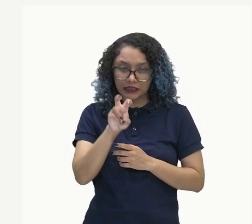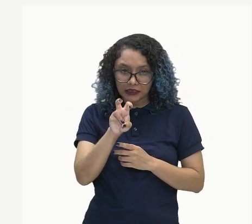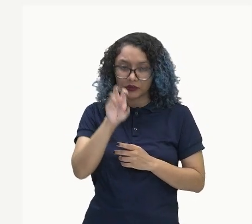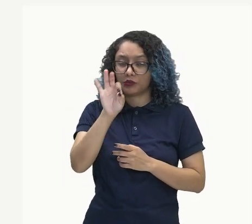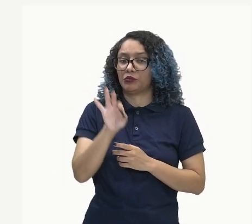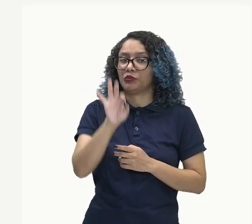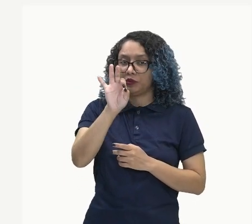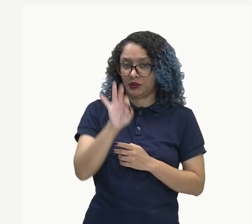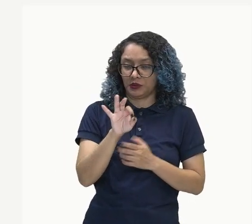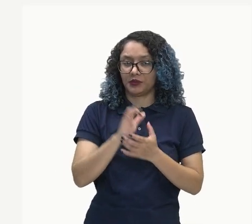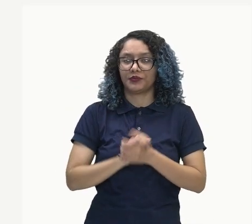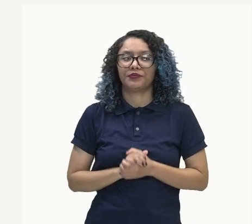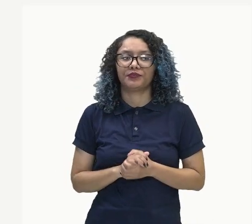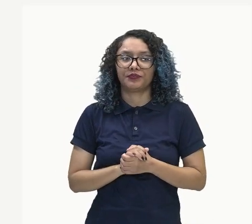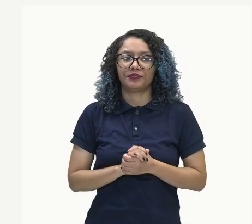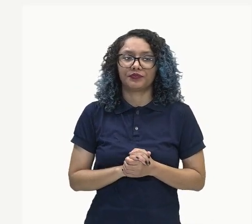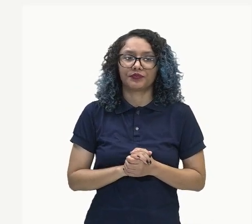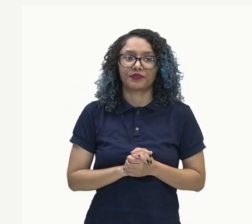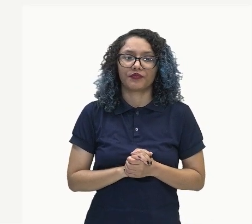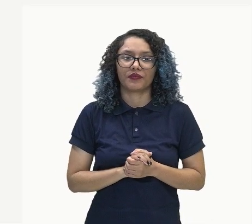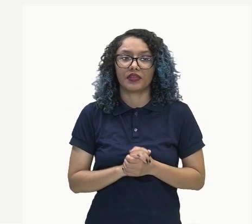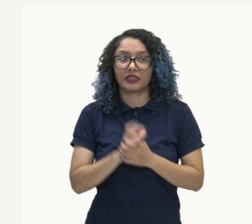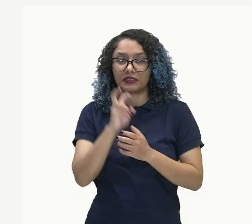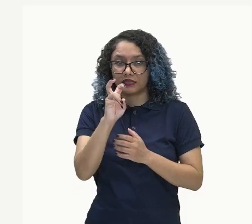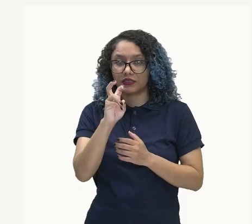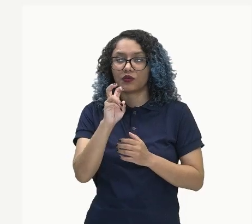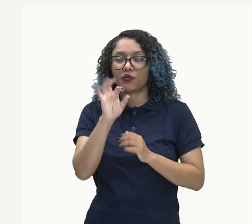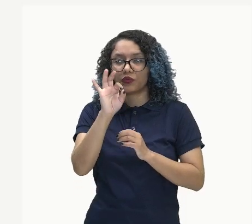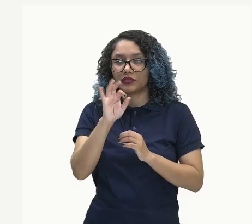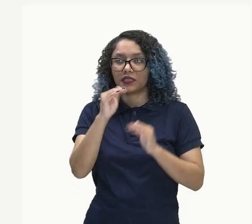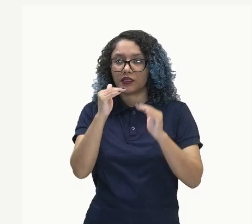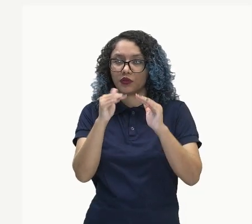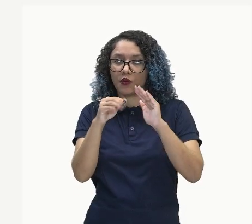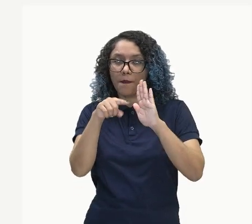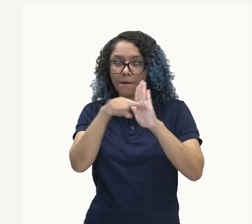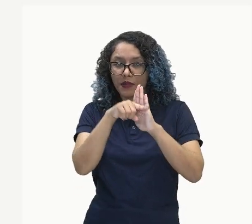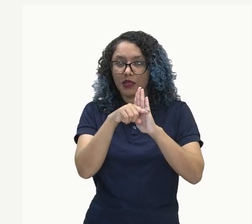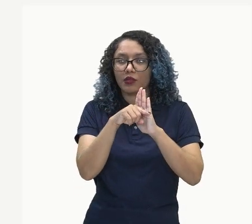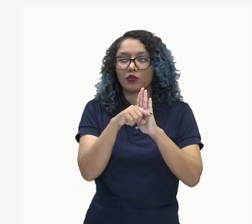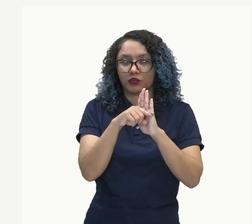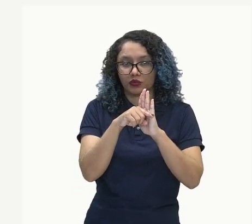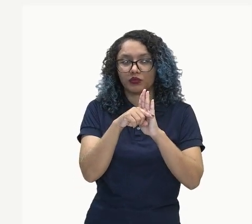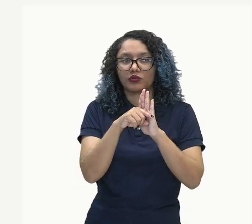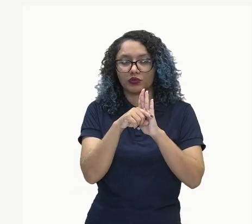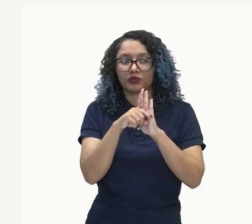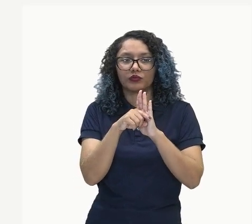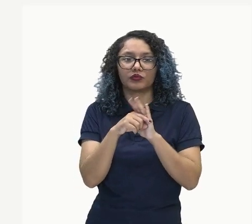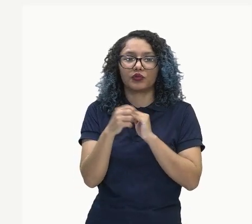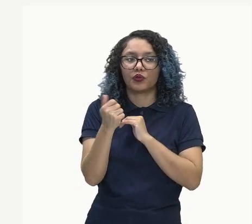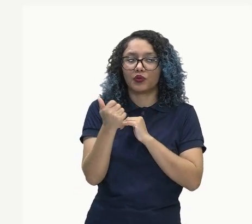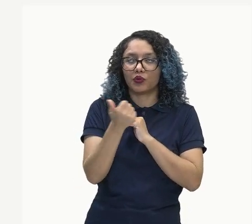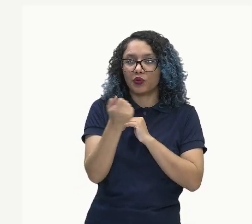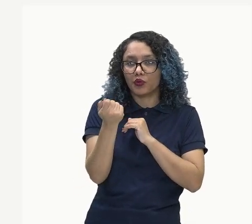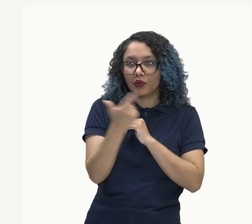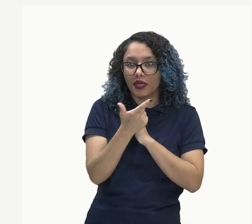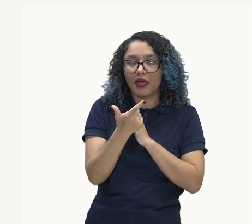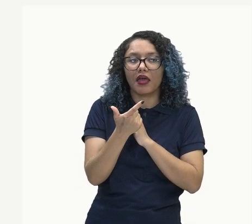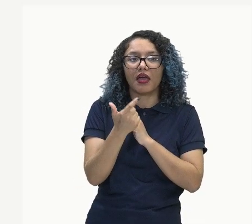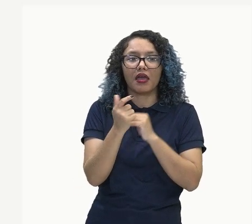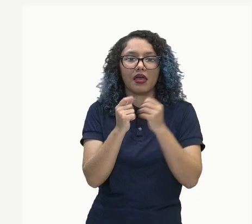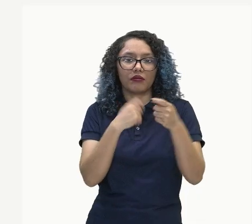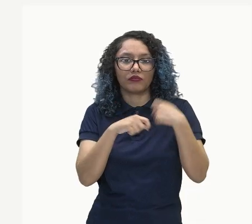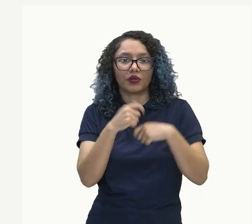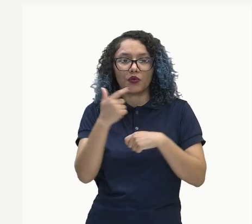35%, certo? 5% a menos que o comércio. Depois nós temos serviços, 20%,